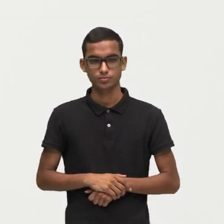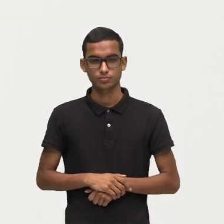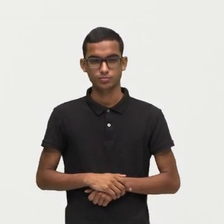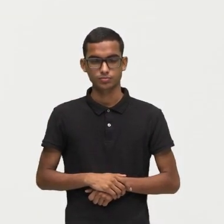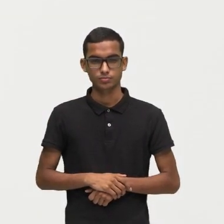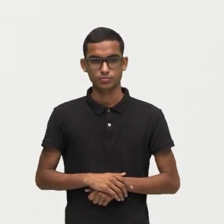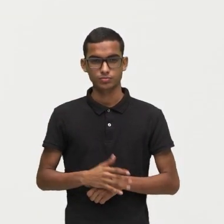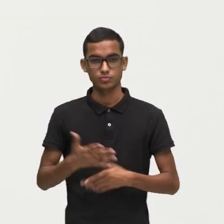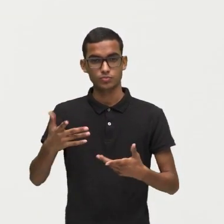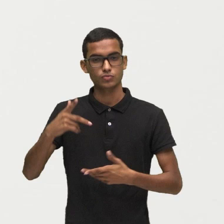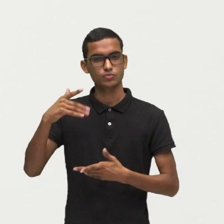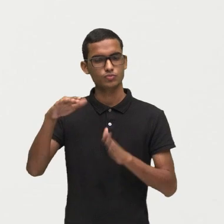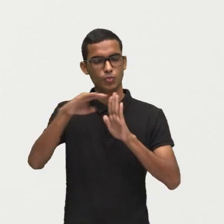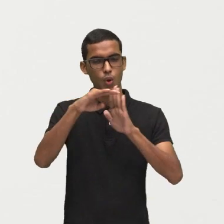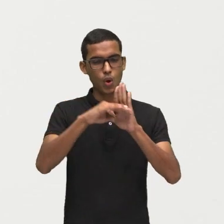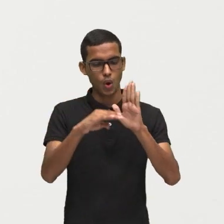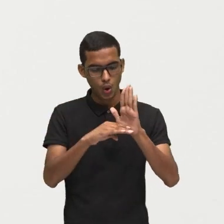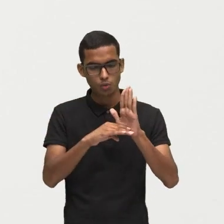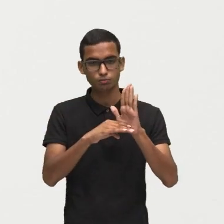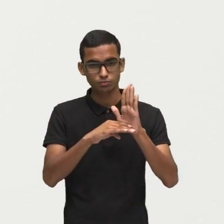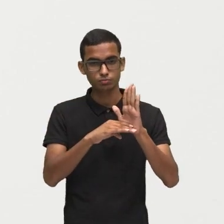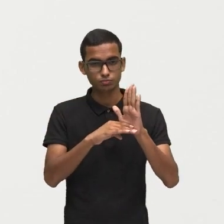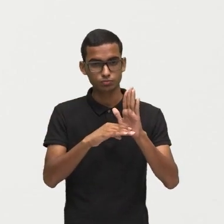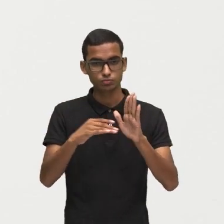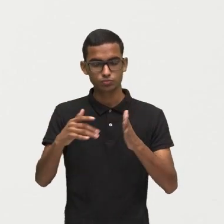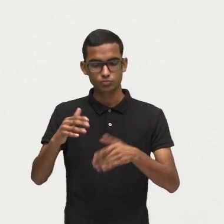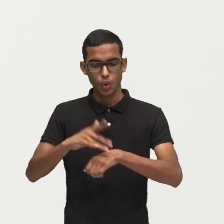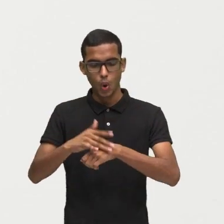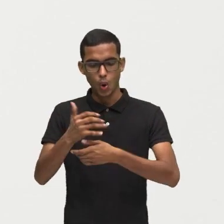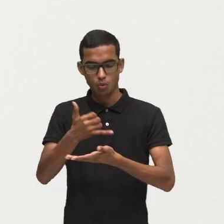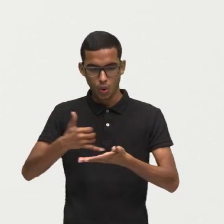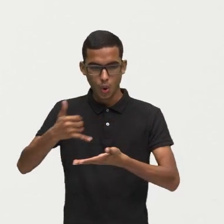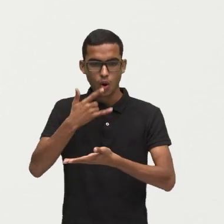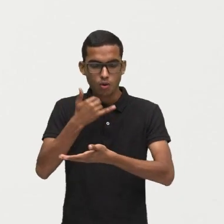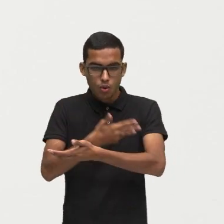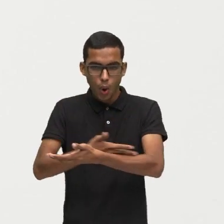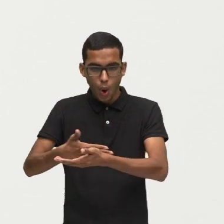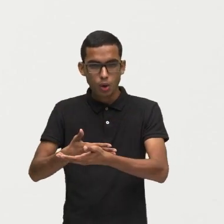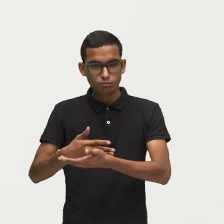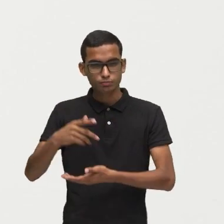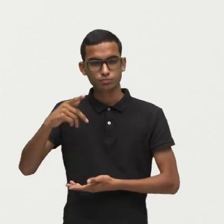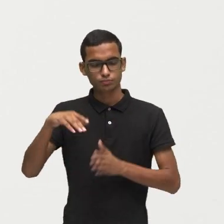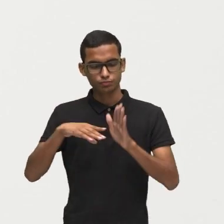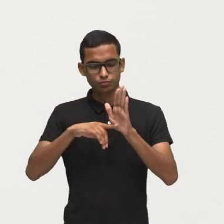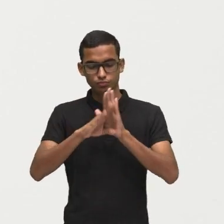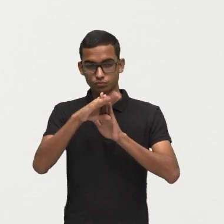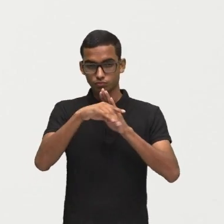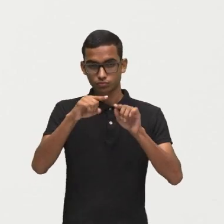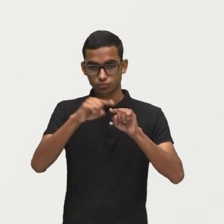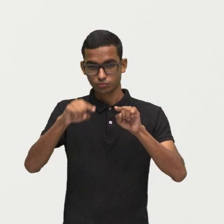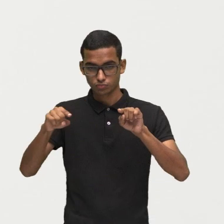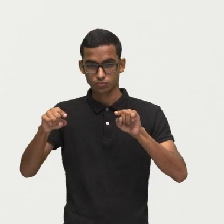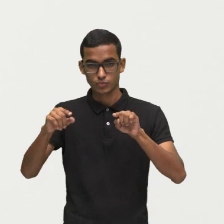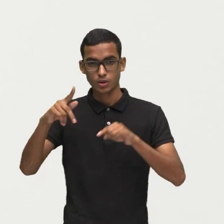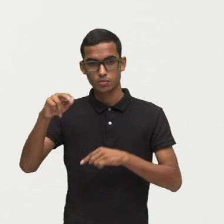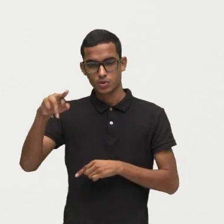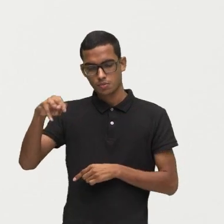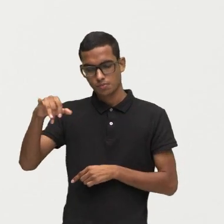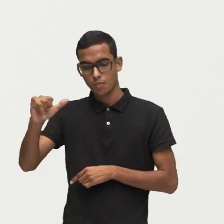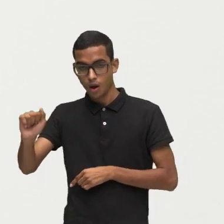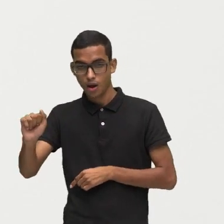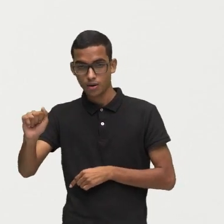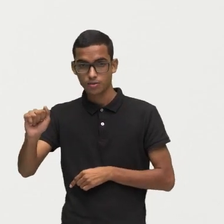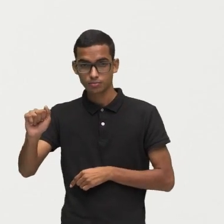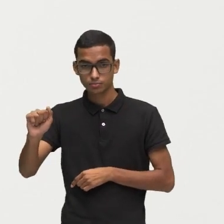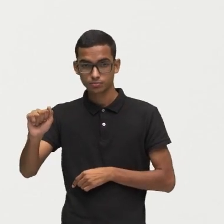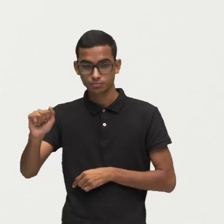A gente vai classificar as dislipidemias, que são esses desníveis de gordura no sangue, em primária e